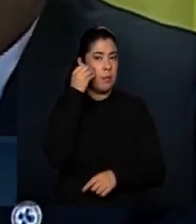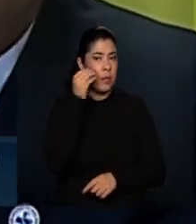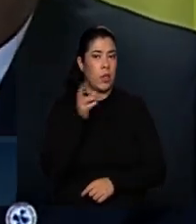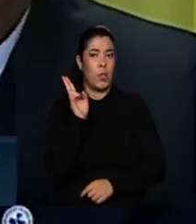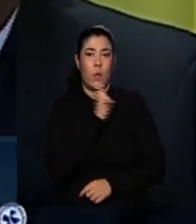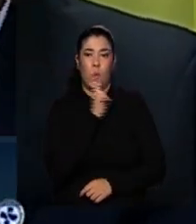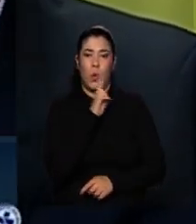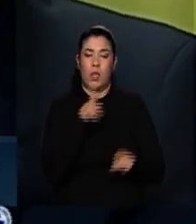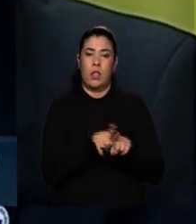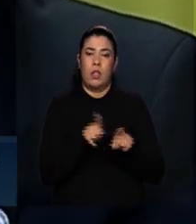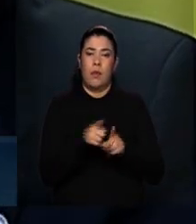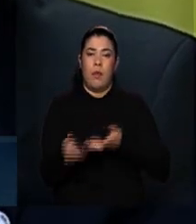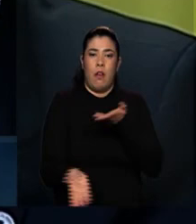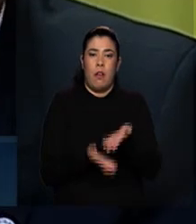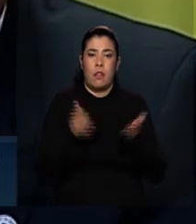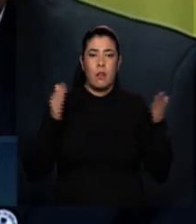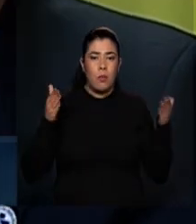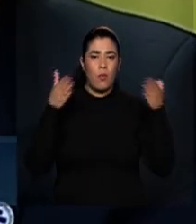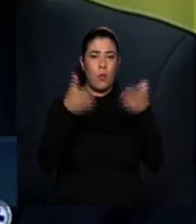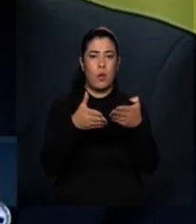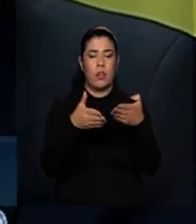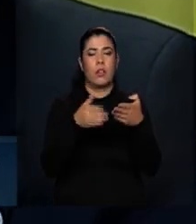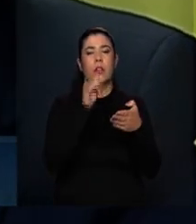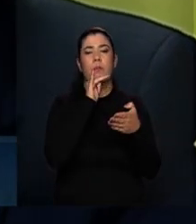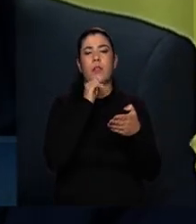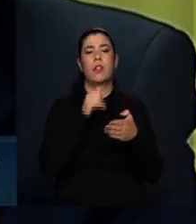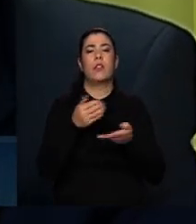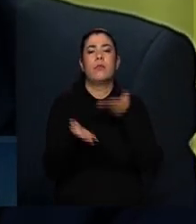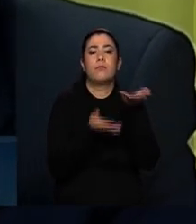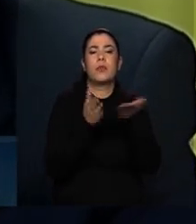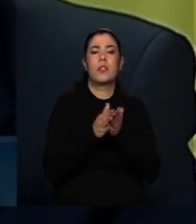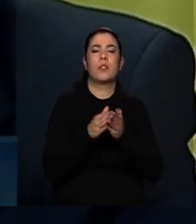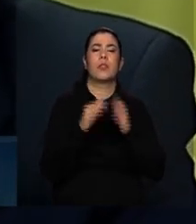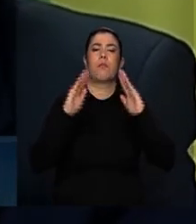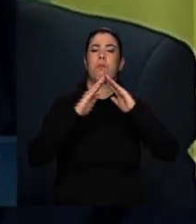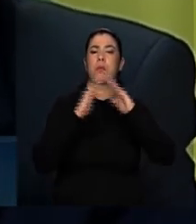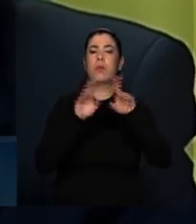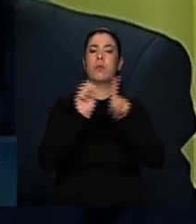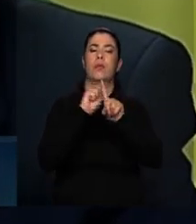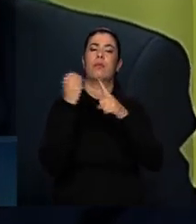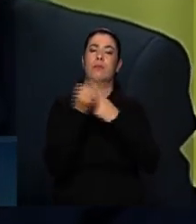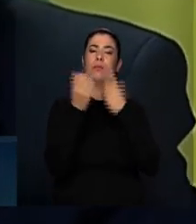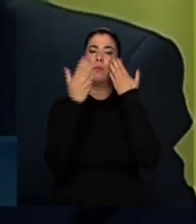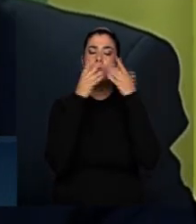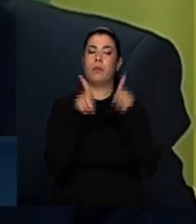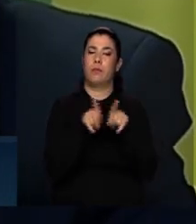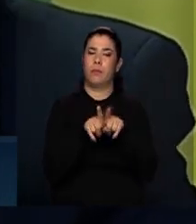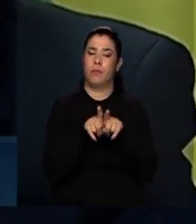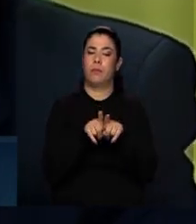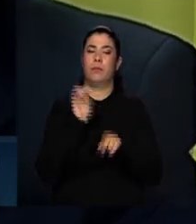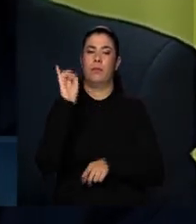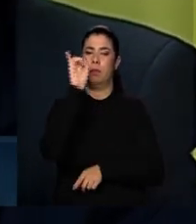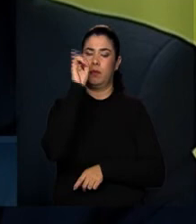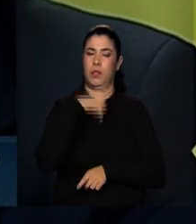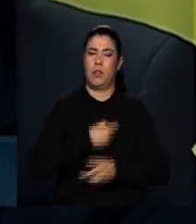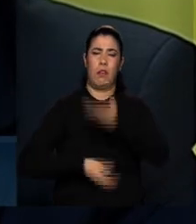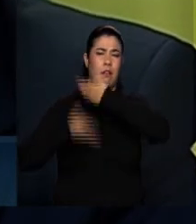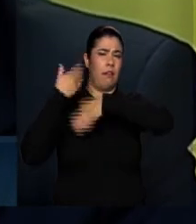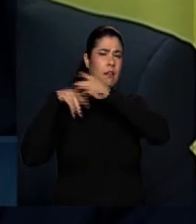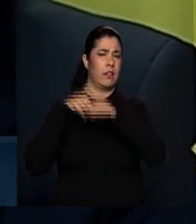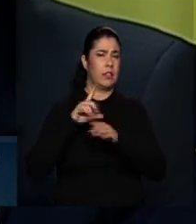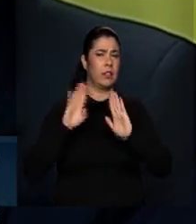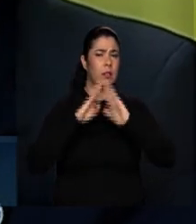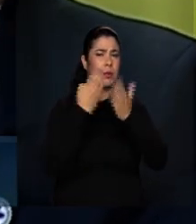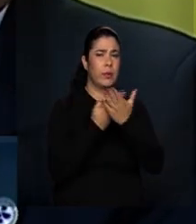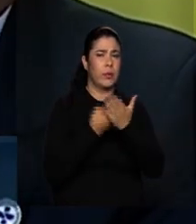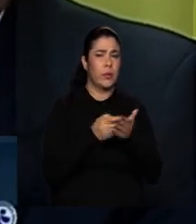atenção básica e serviços, por exemplo, como atenção domiciliar, centro de atenção psicossocial. Então, essa é uma questão fundamental. A gente tinha escolas e tem